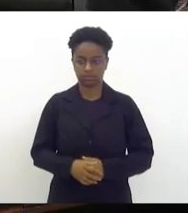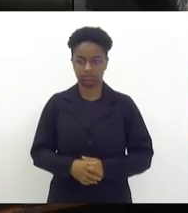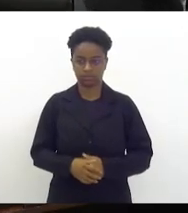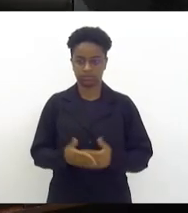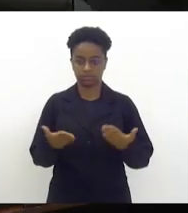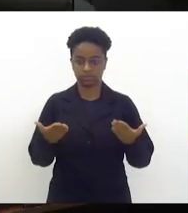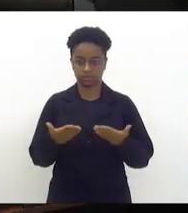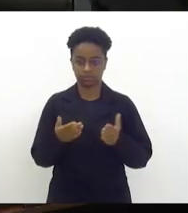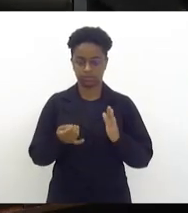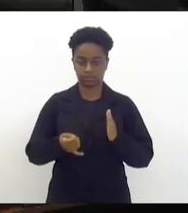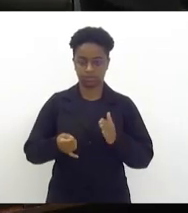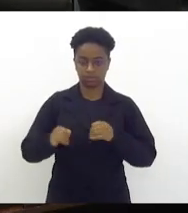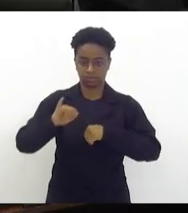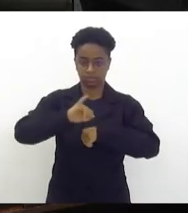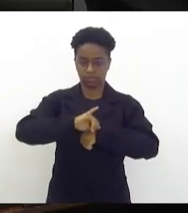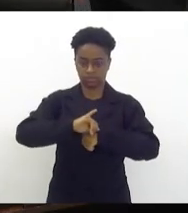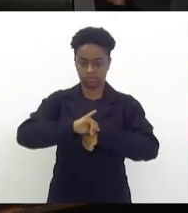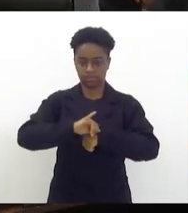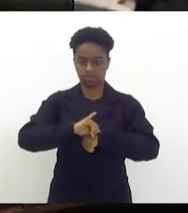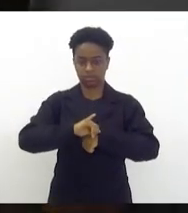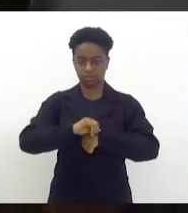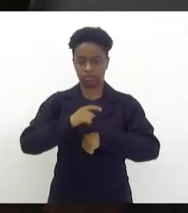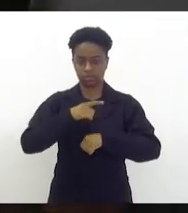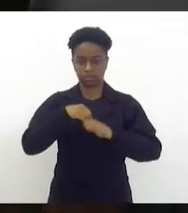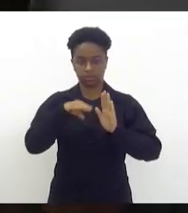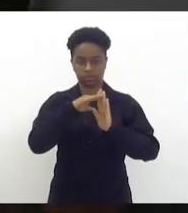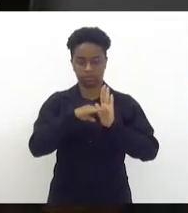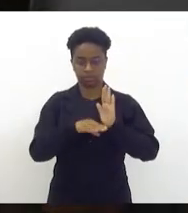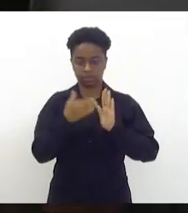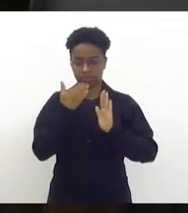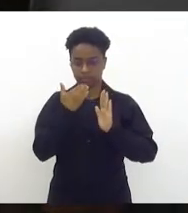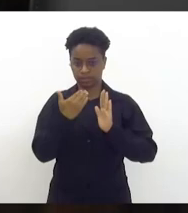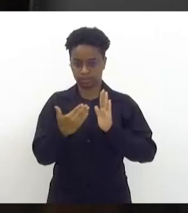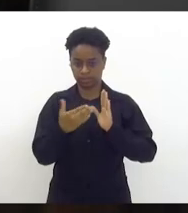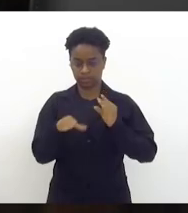Há sobre a mesa o seguinte requerimento.